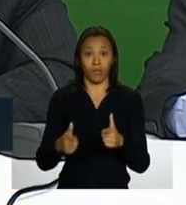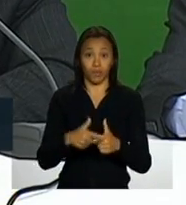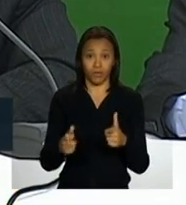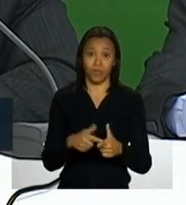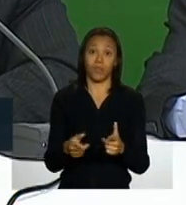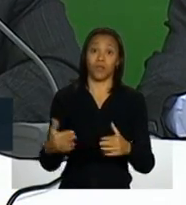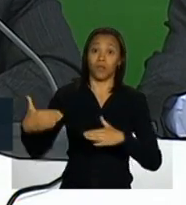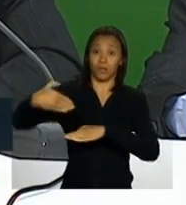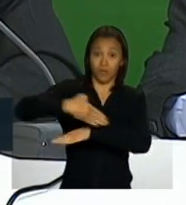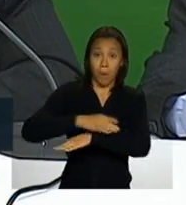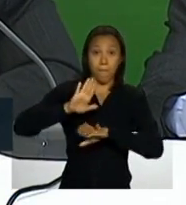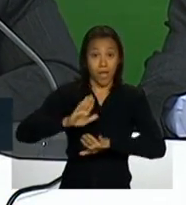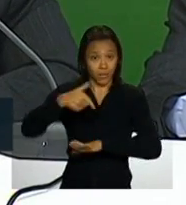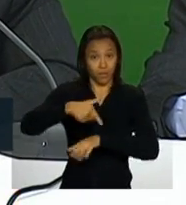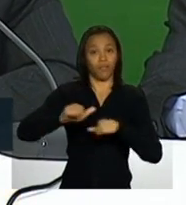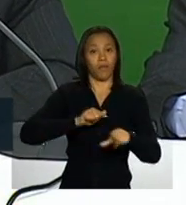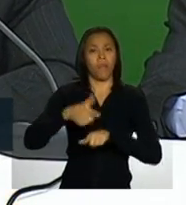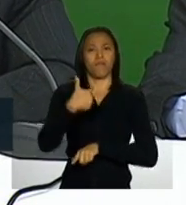trabalha 24 horas.